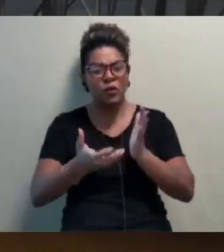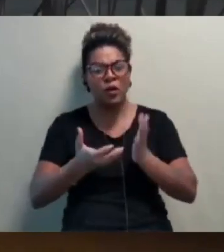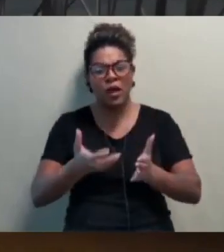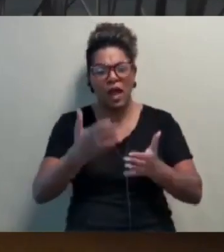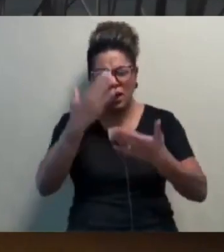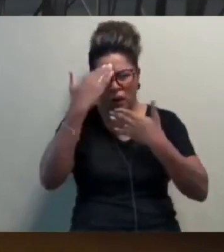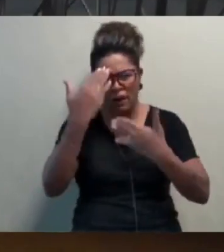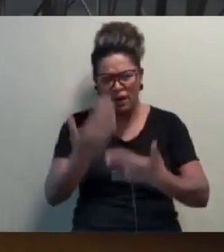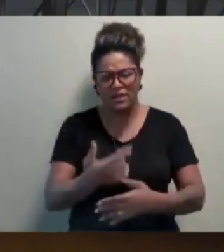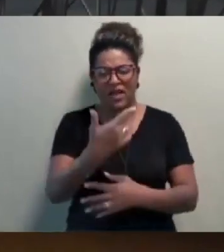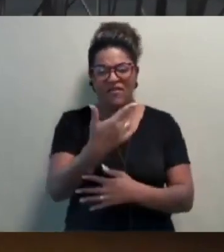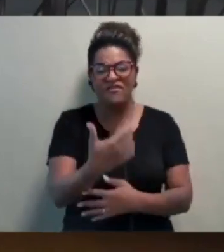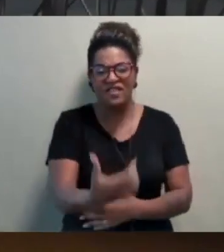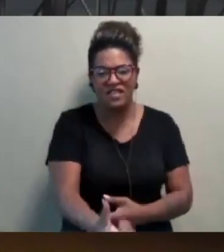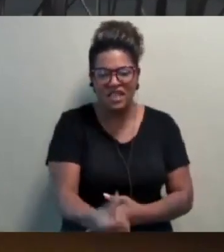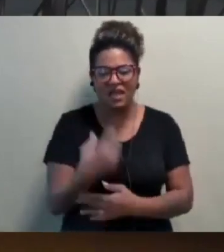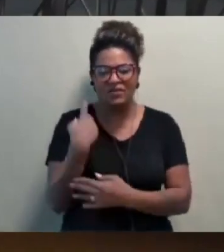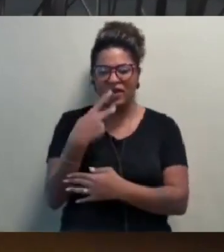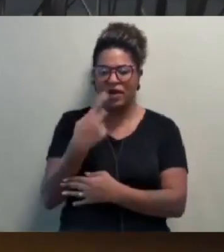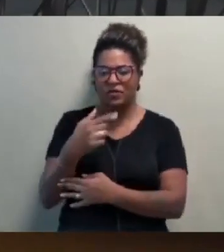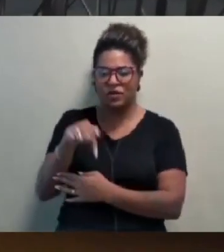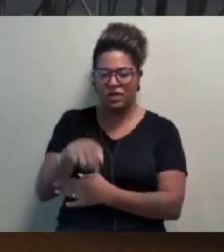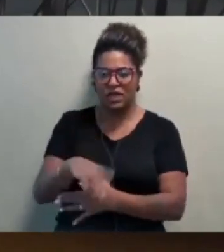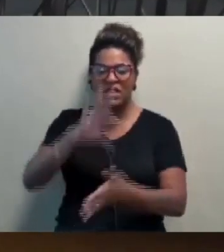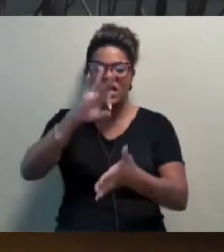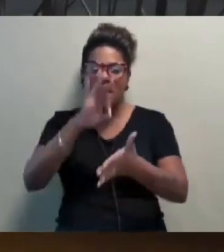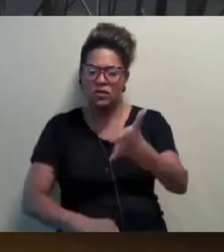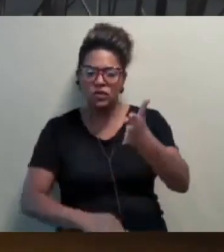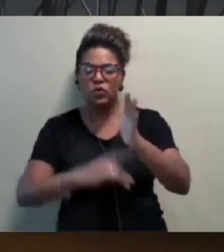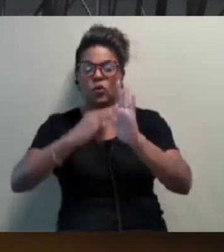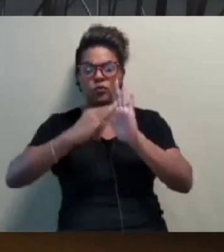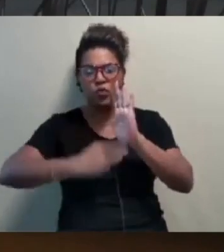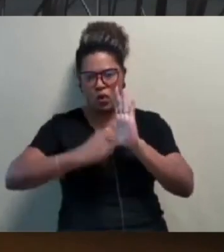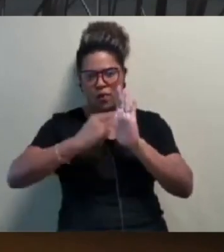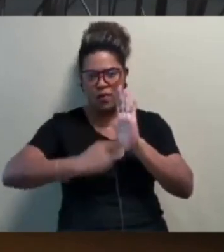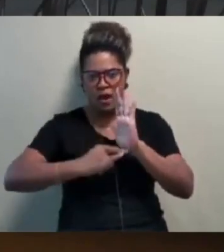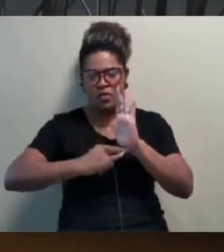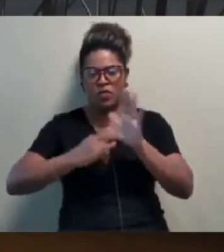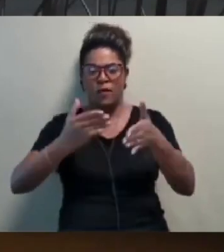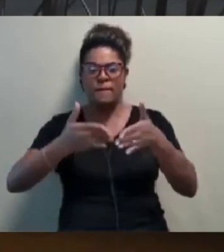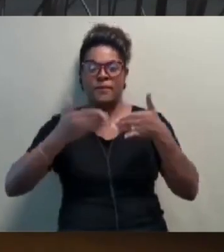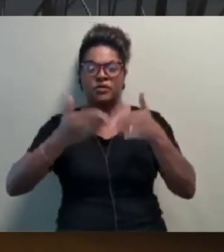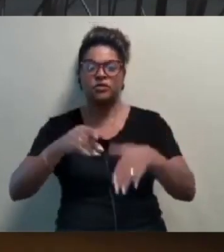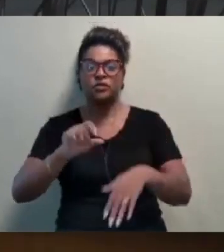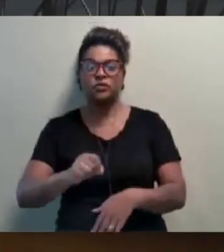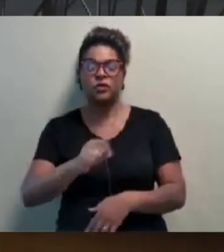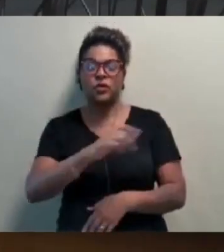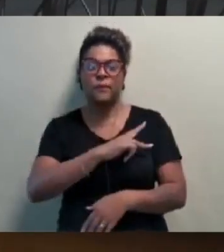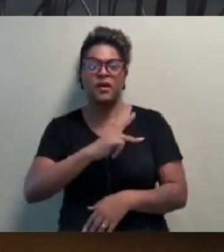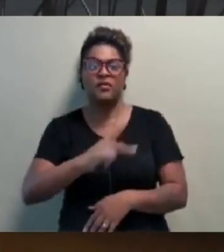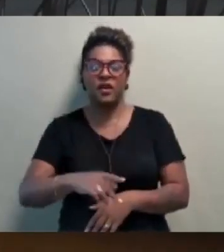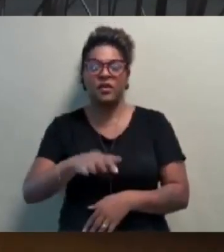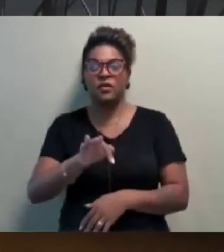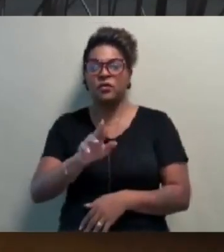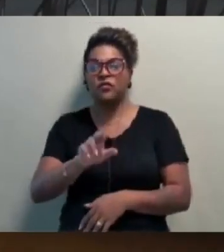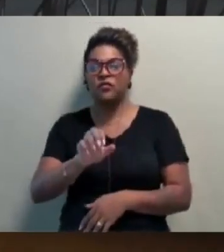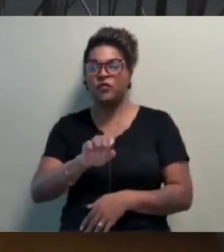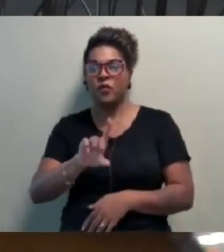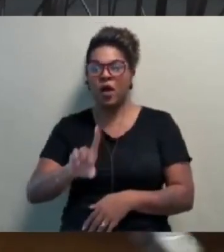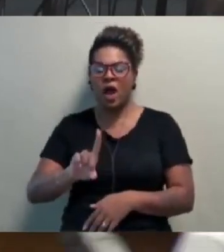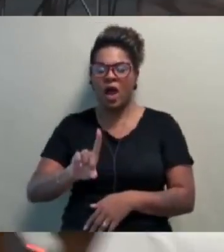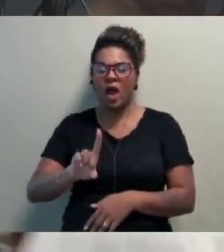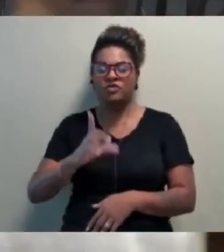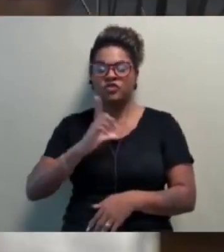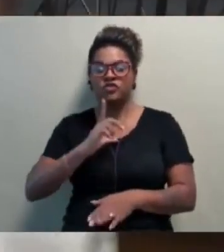26 vereadores que assinaram um documento pedindo que o prefeito Fuad mandasse para essa casa um projeto